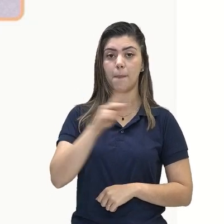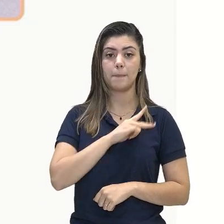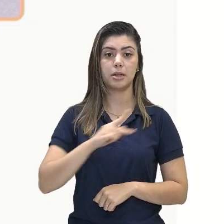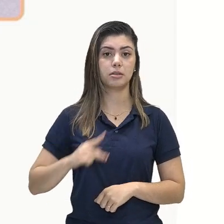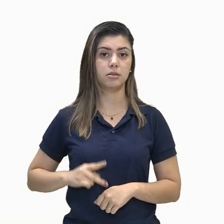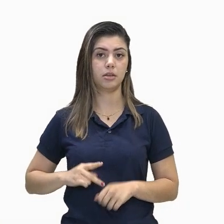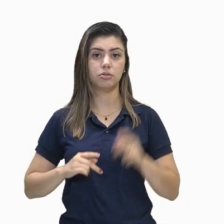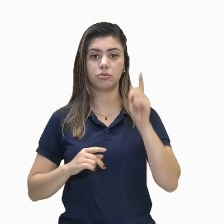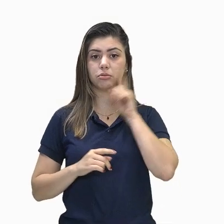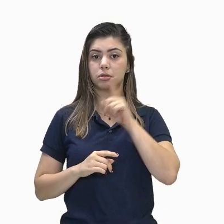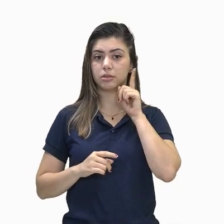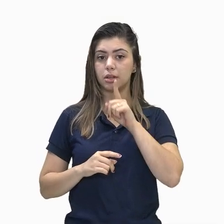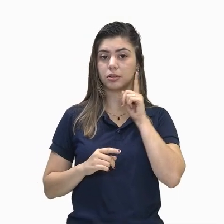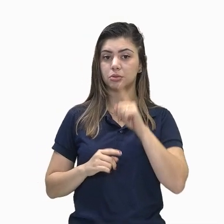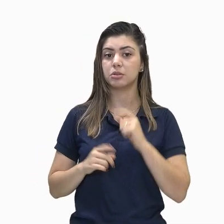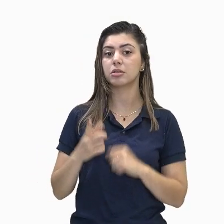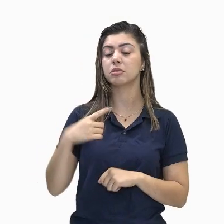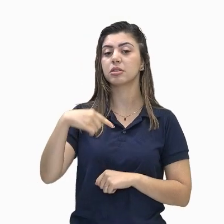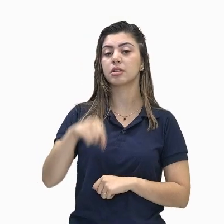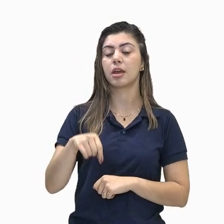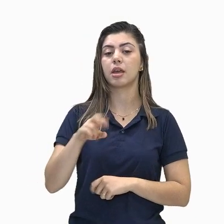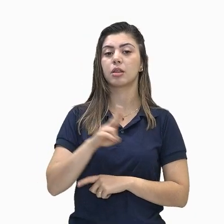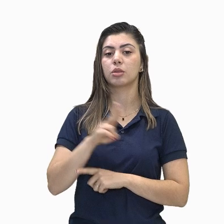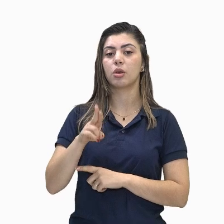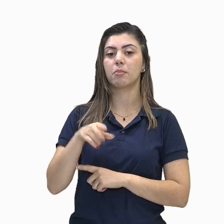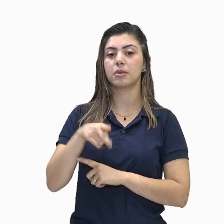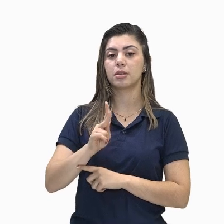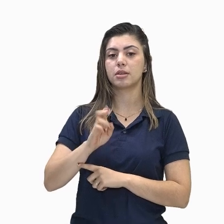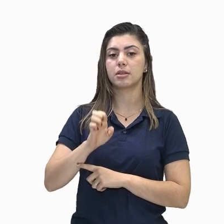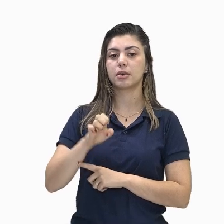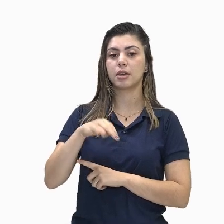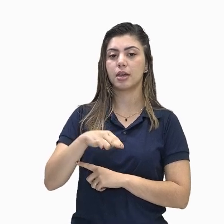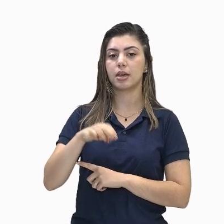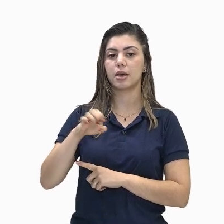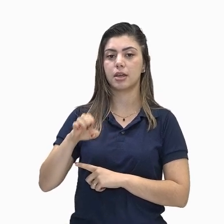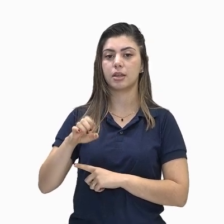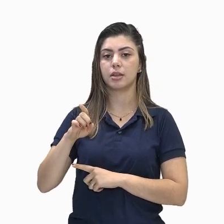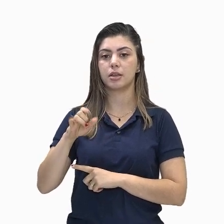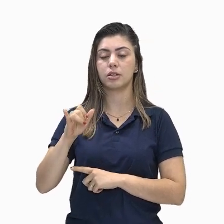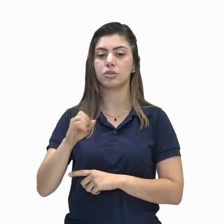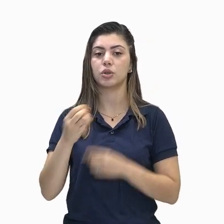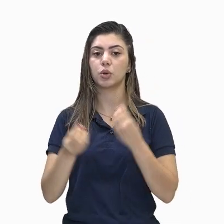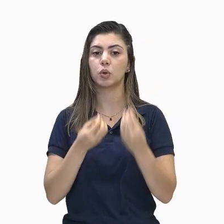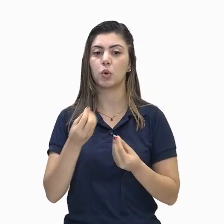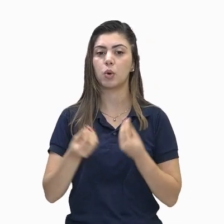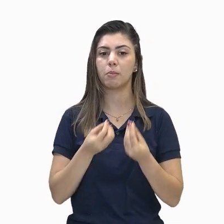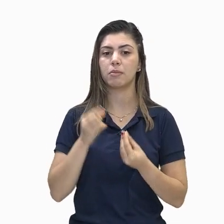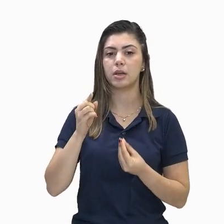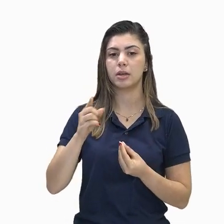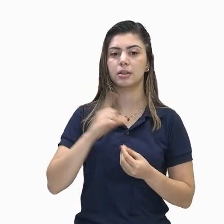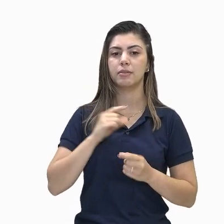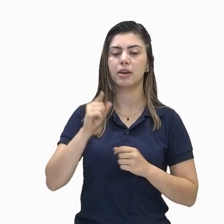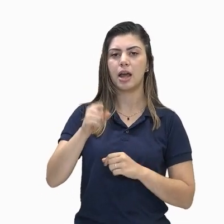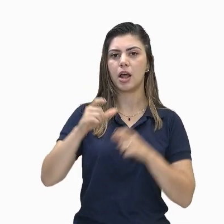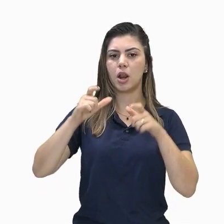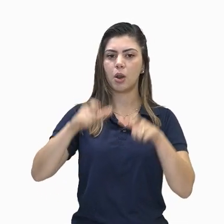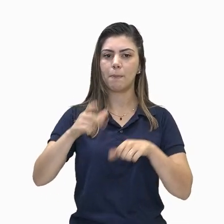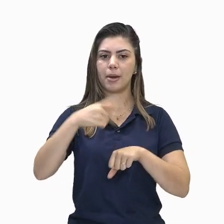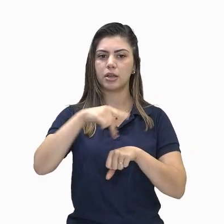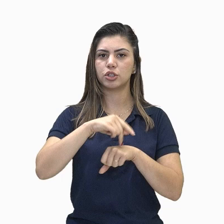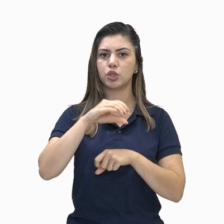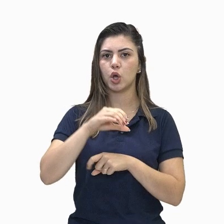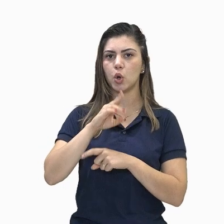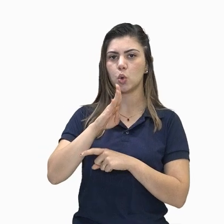Estados Unidos na época, que era John Kennedy, ele respondeu com um bloqueio naval em Cuba e exigiu